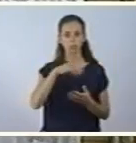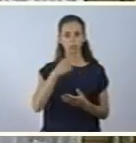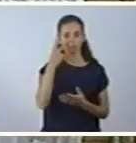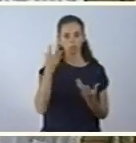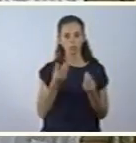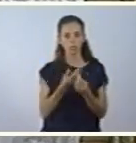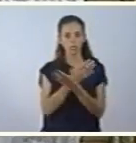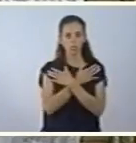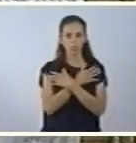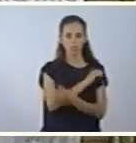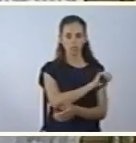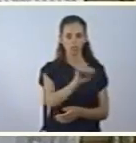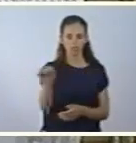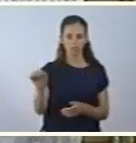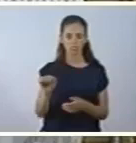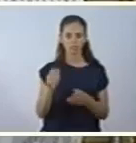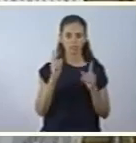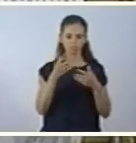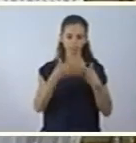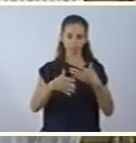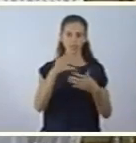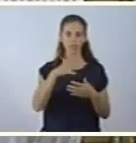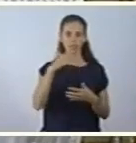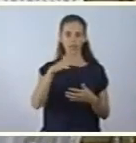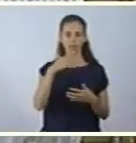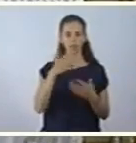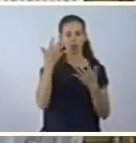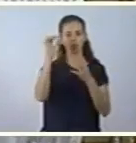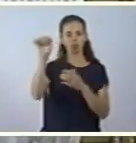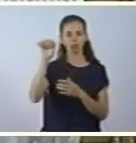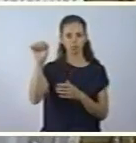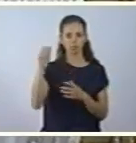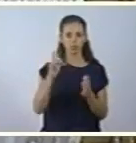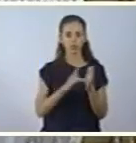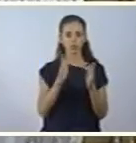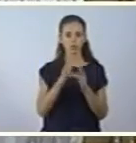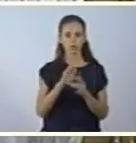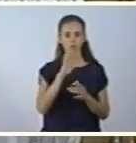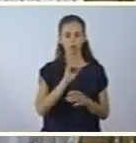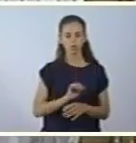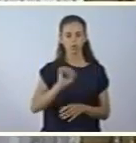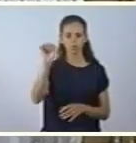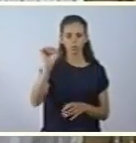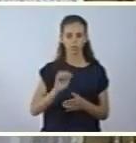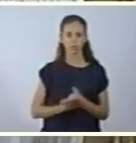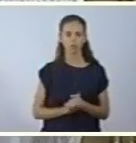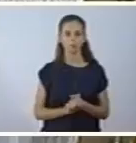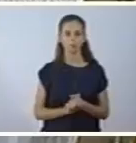mundo viveram na vossa amizade, para cantarmos os vossos louvores, por Jesus Cristo, vosso